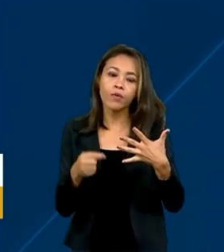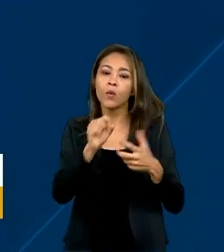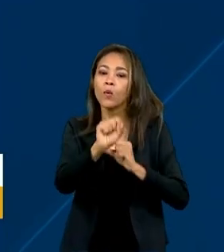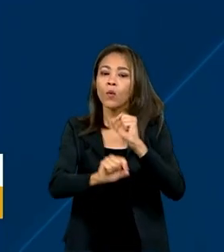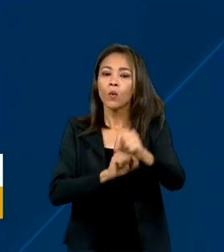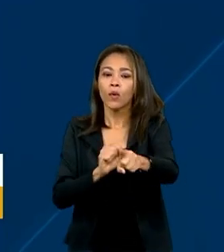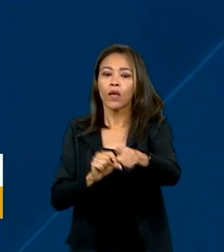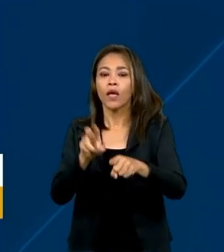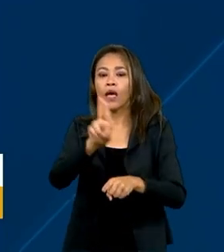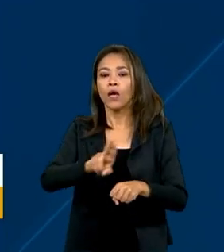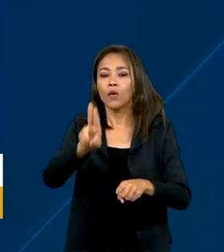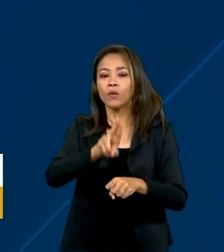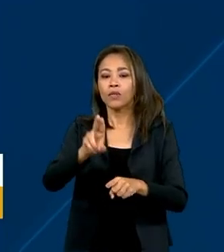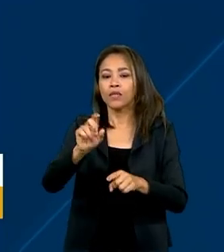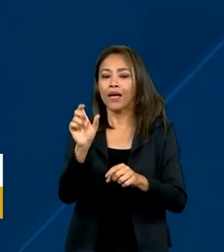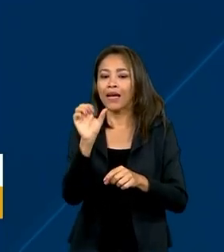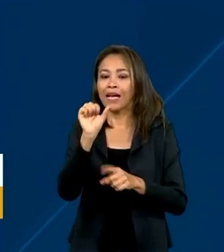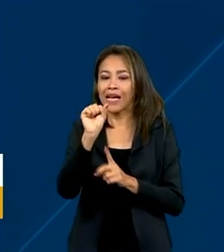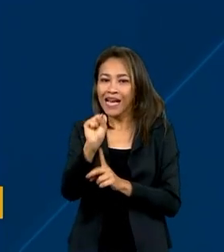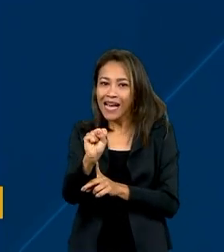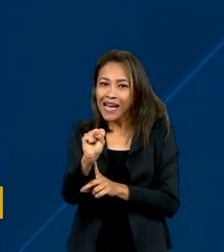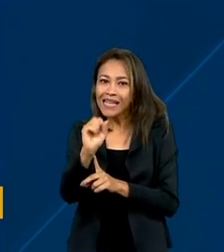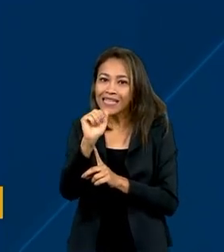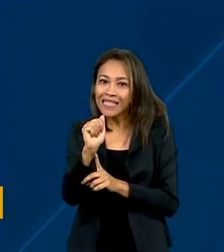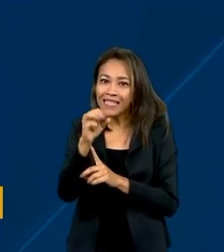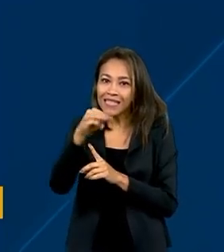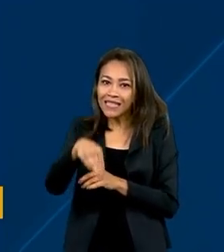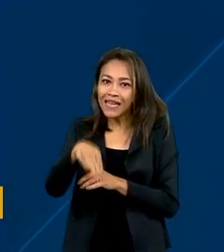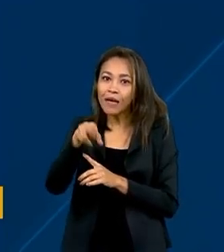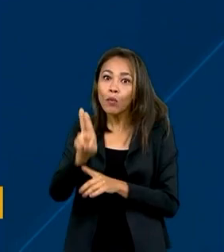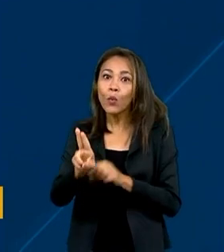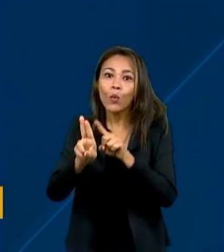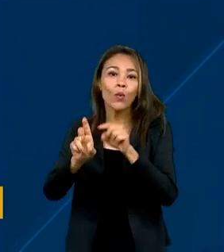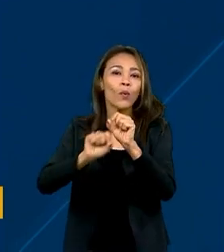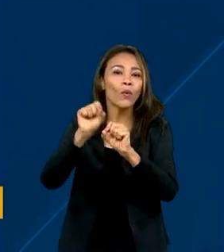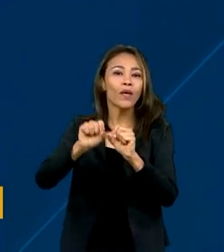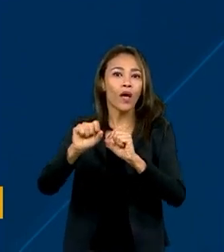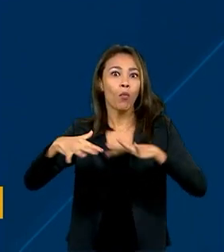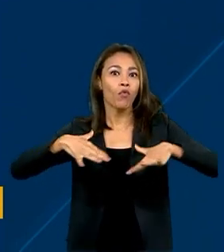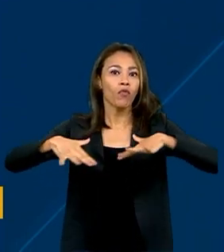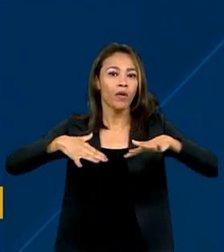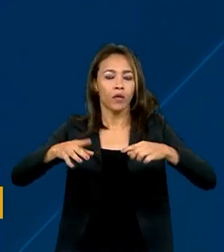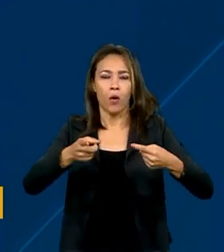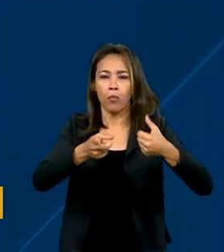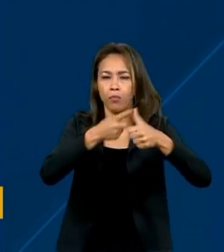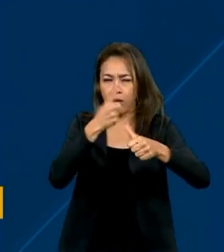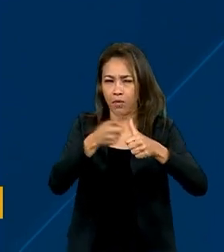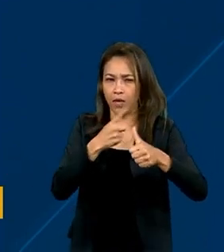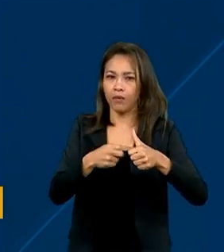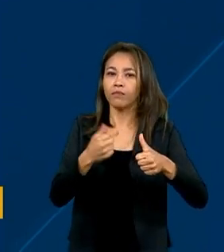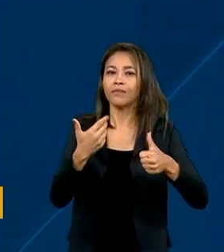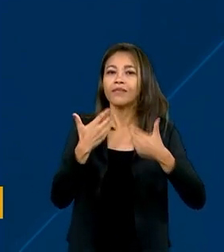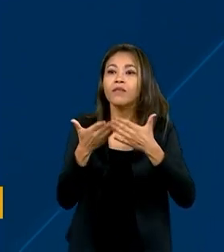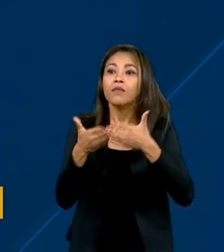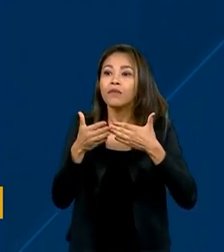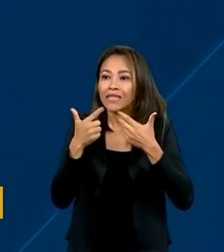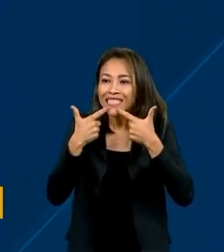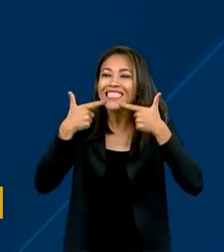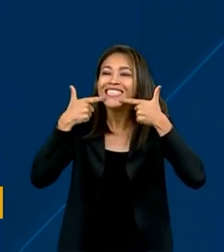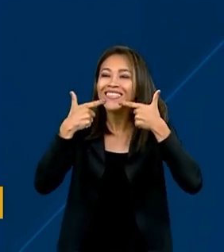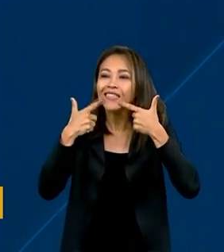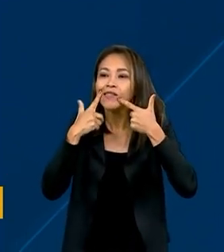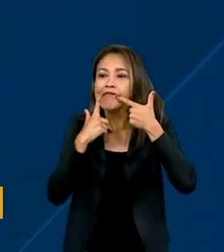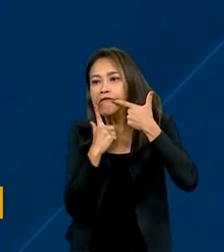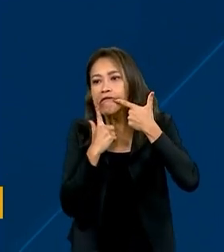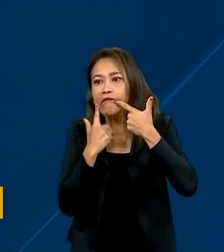o método SAMU, em que cada letra significa uma ação que a pessoa deve fazer. Primeiro, peça para ela sorrir e verifique se a